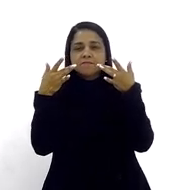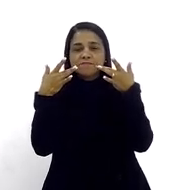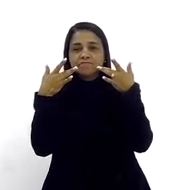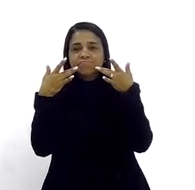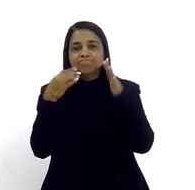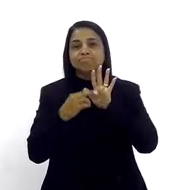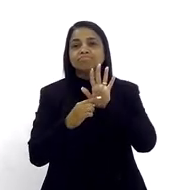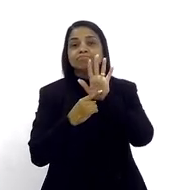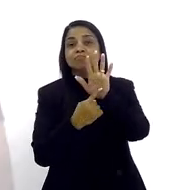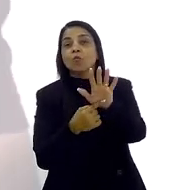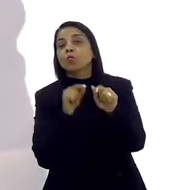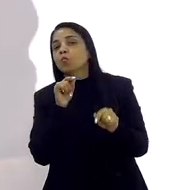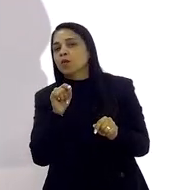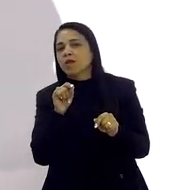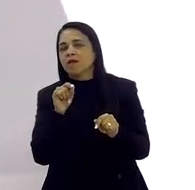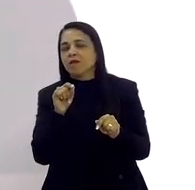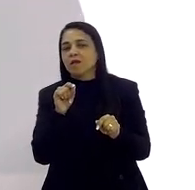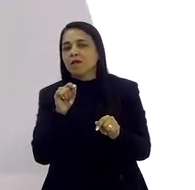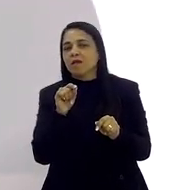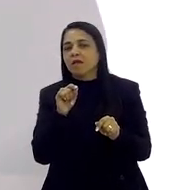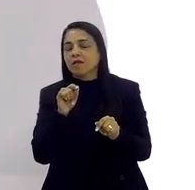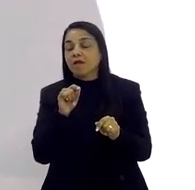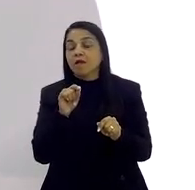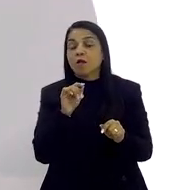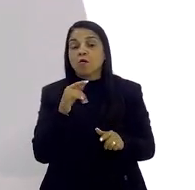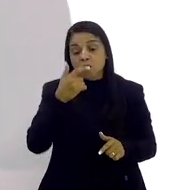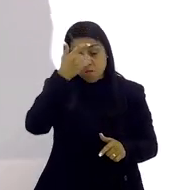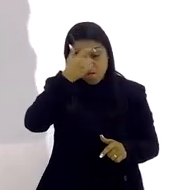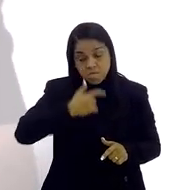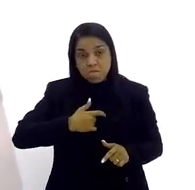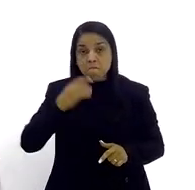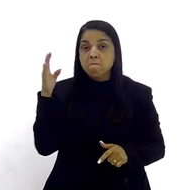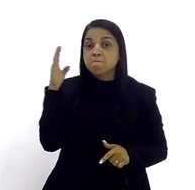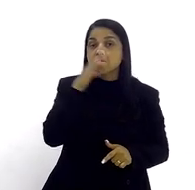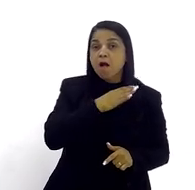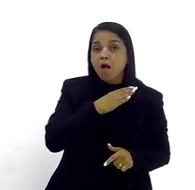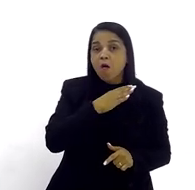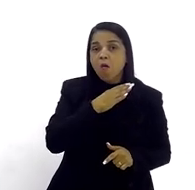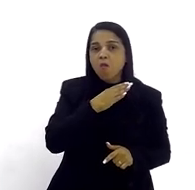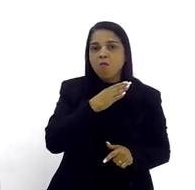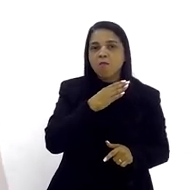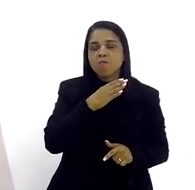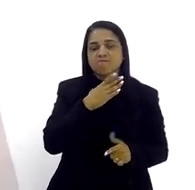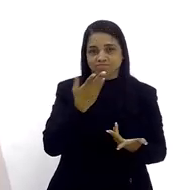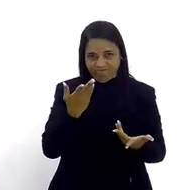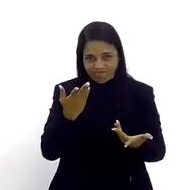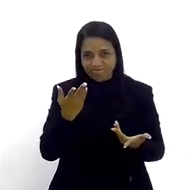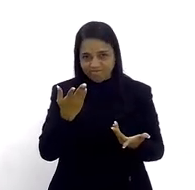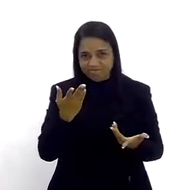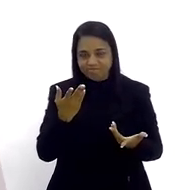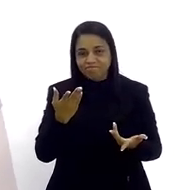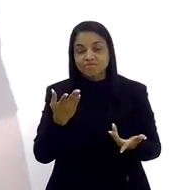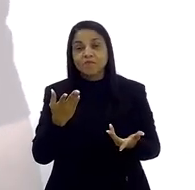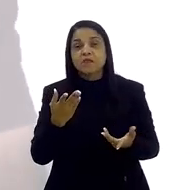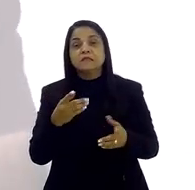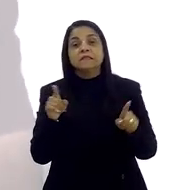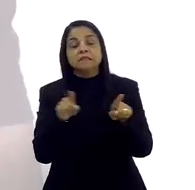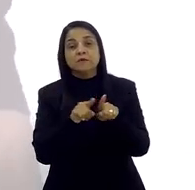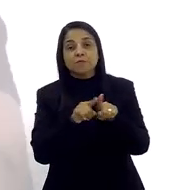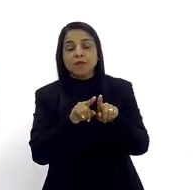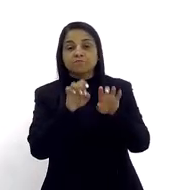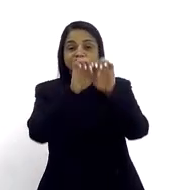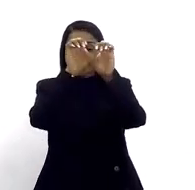o quanto nós somos maus para nós mesmos e de uma outra forma desconstruir a visão